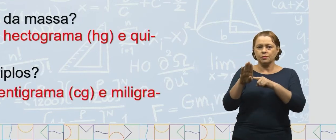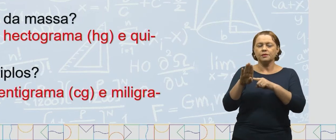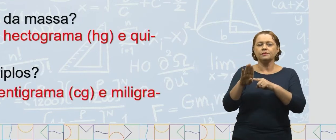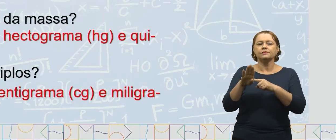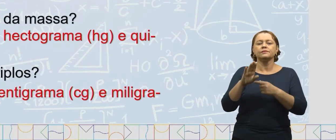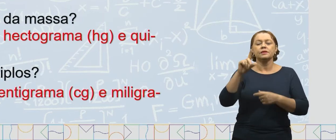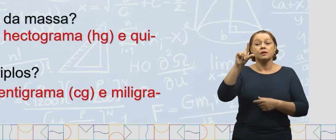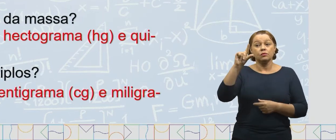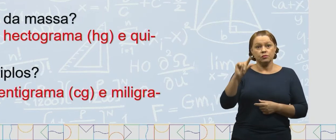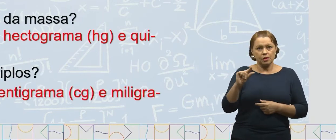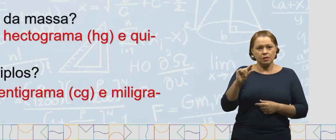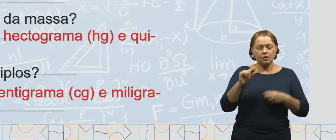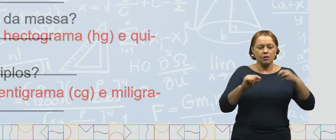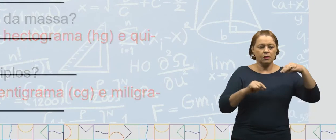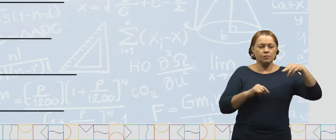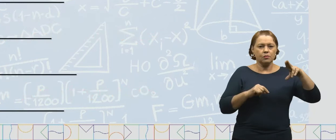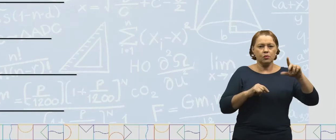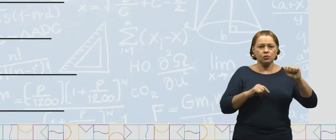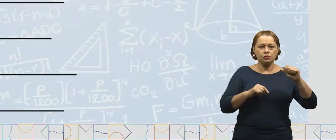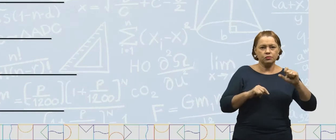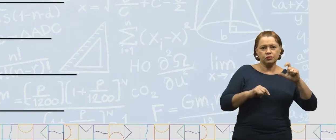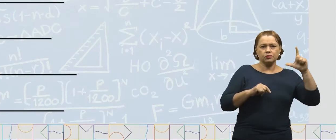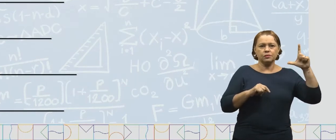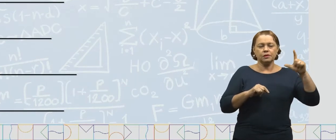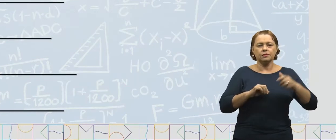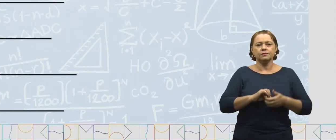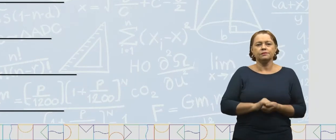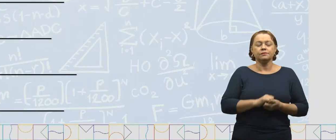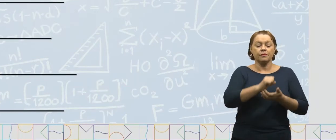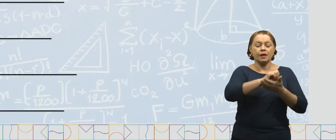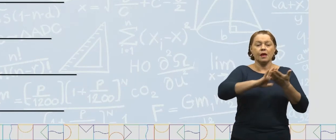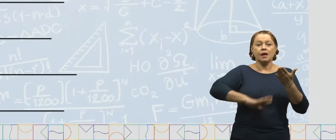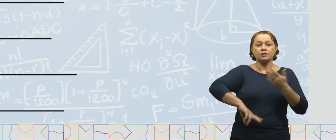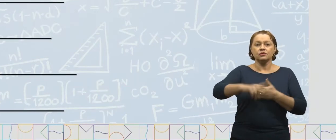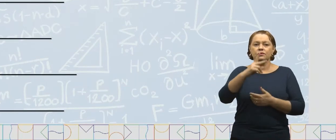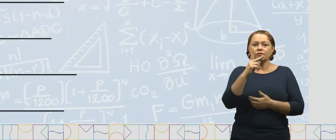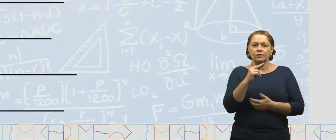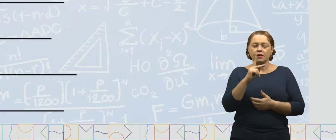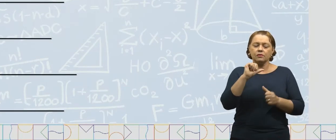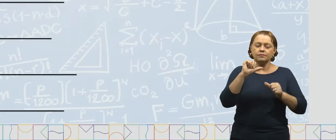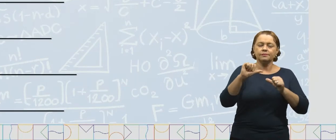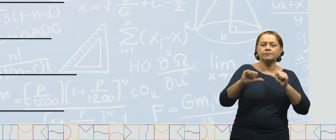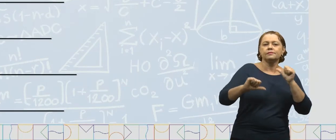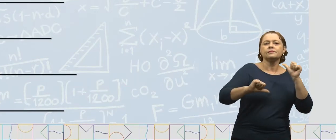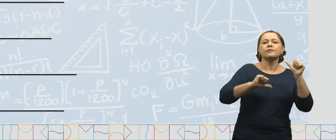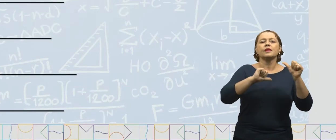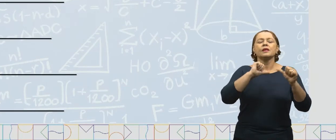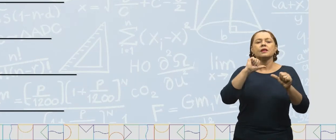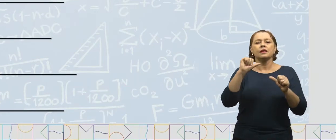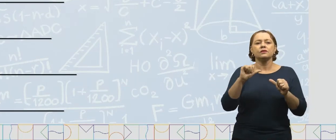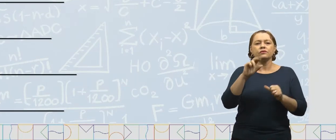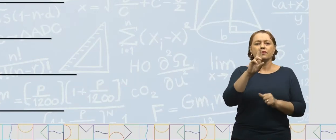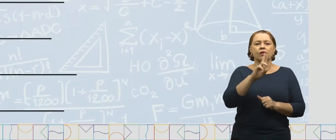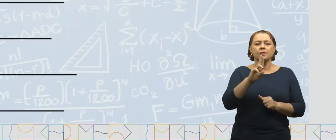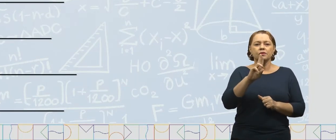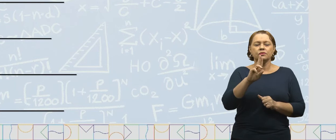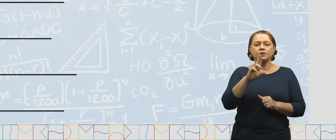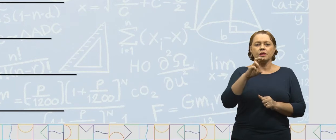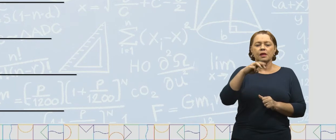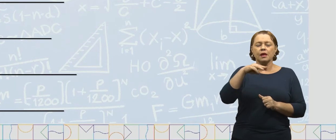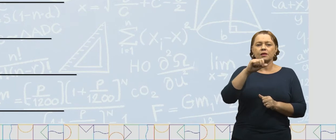os menores. Atividade número 2. Converta as medidas de